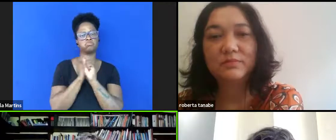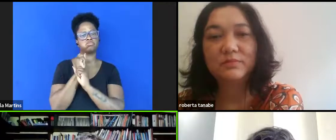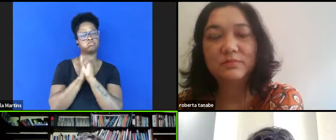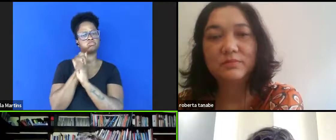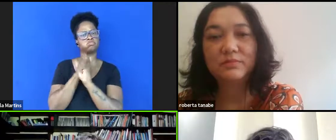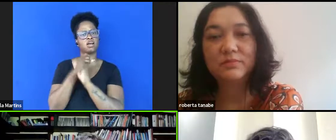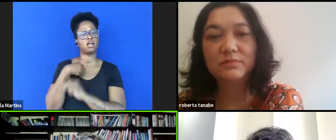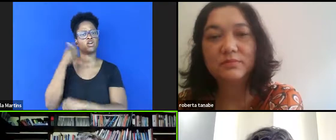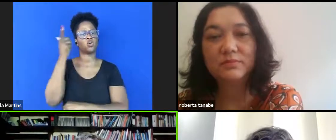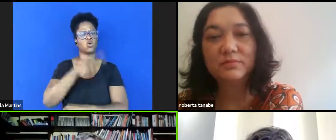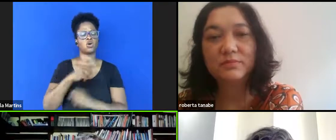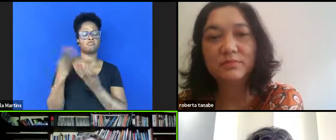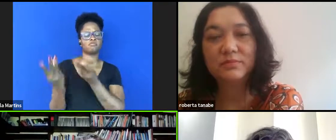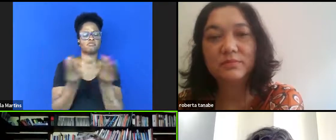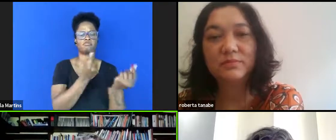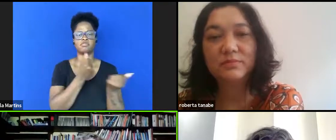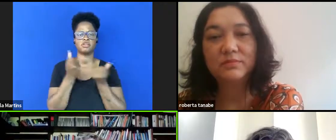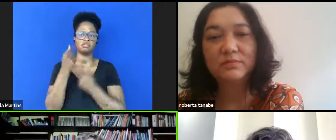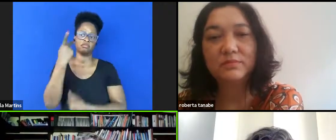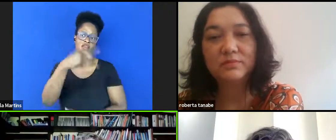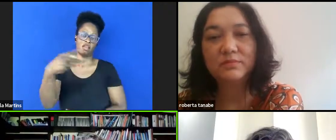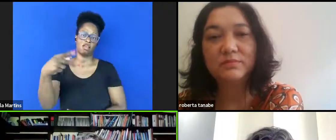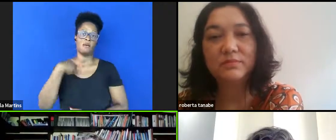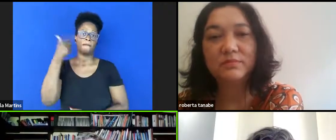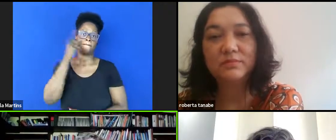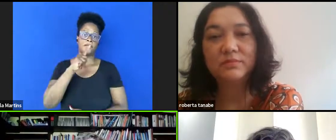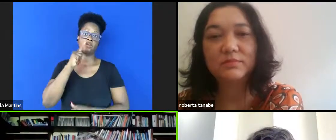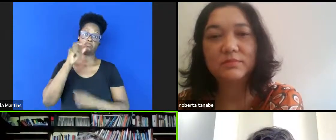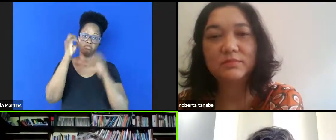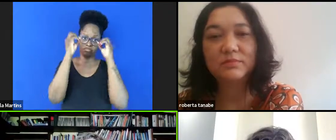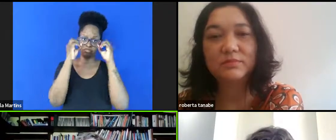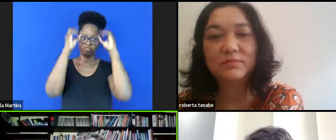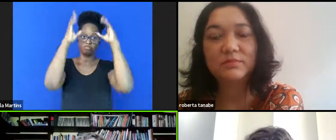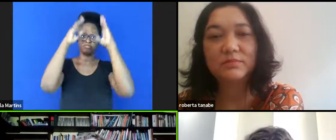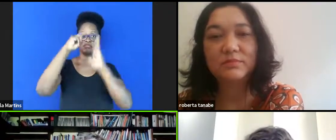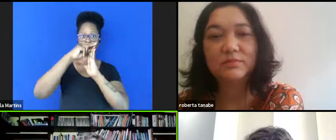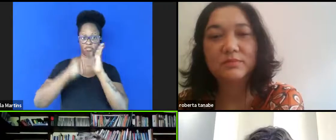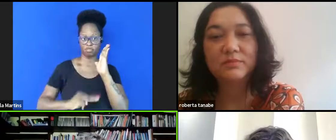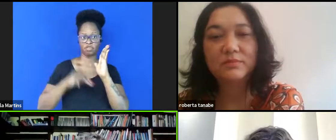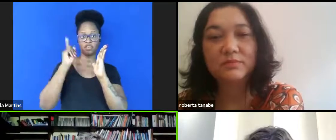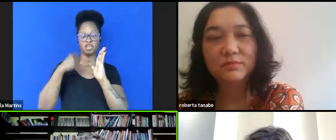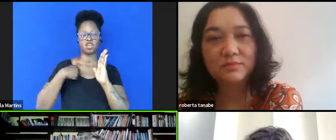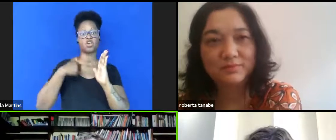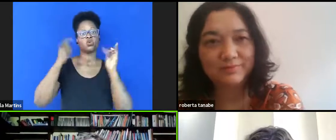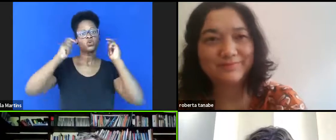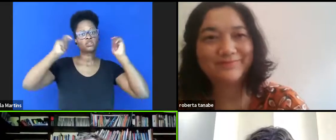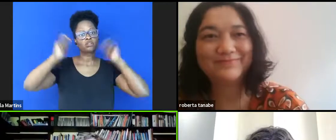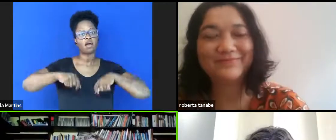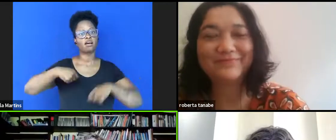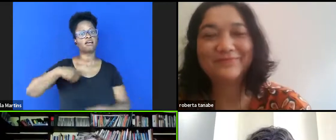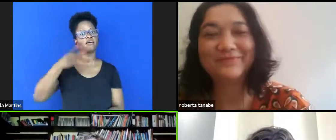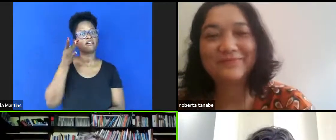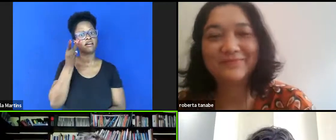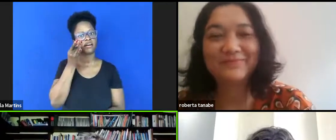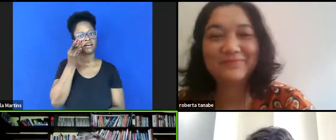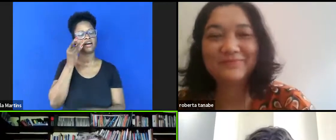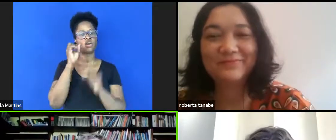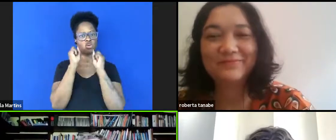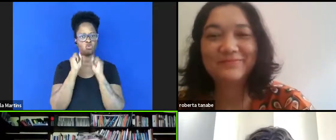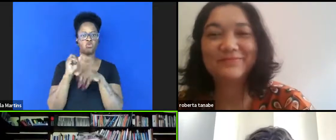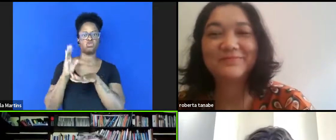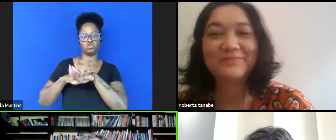a sensibilidade técnica para a construção, eu acho, de uma metodologia que eu pude, na verdade,